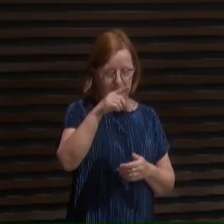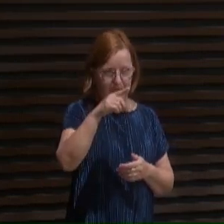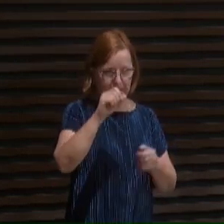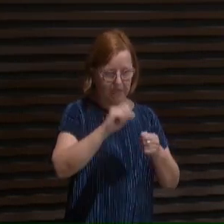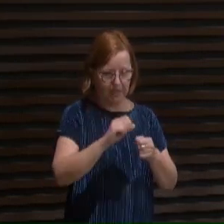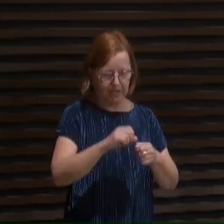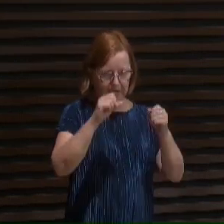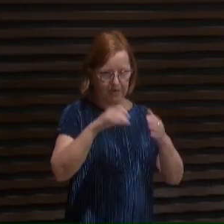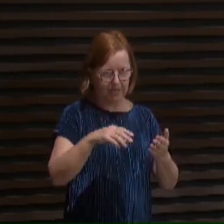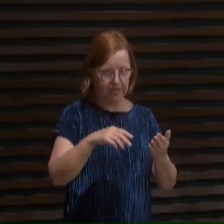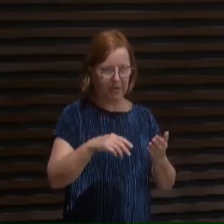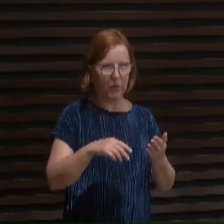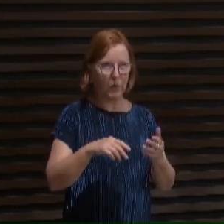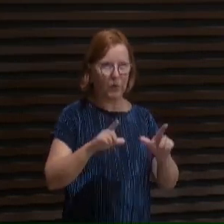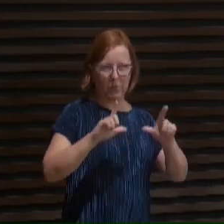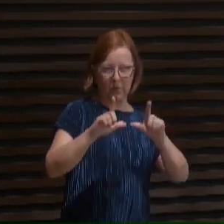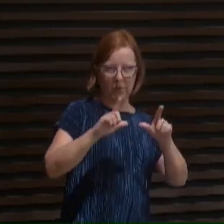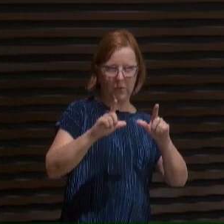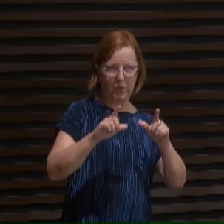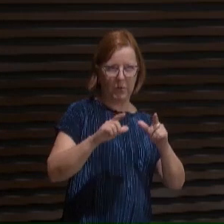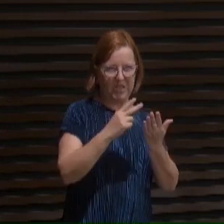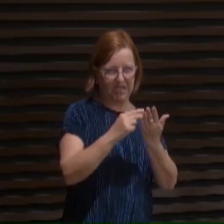na cultura dos desenhos de criança.